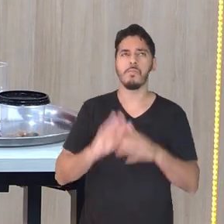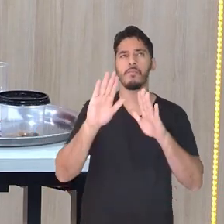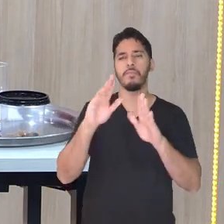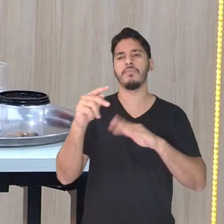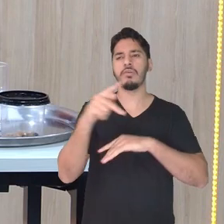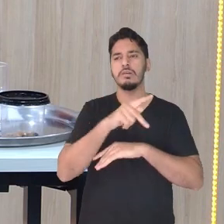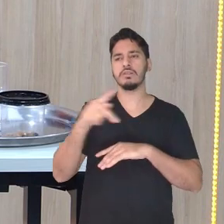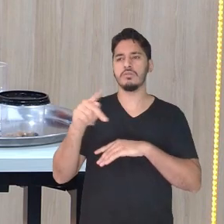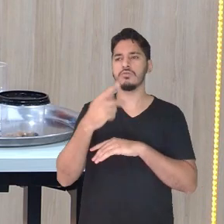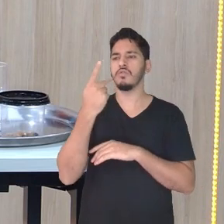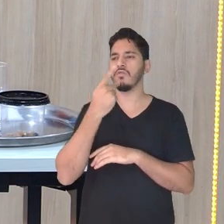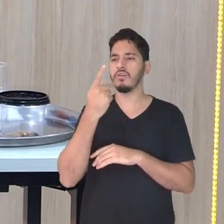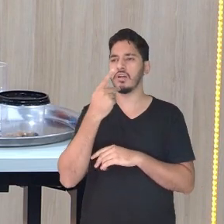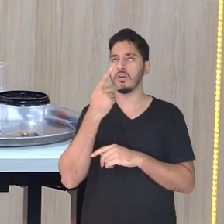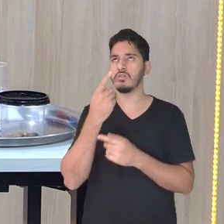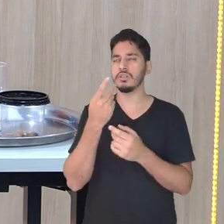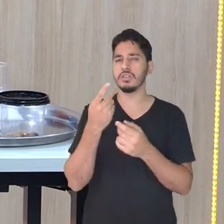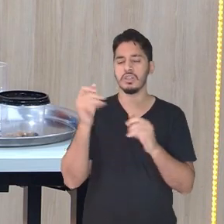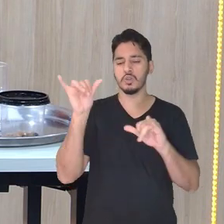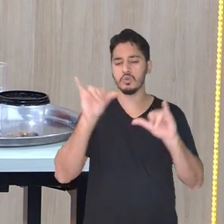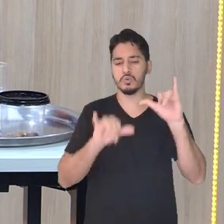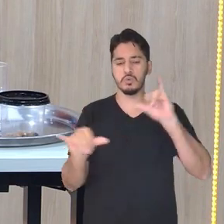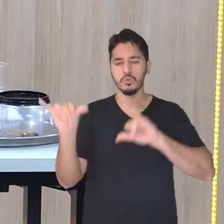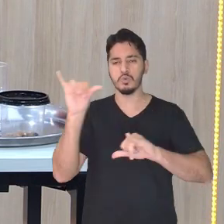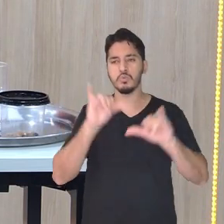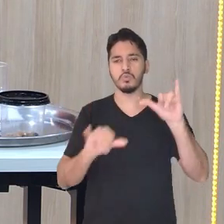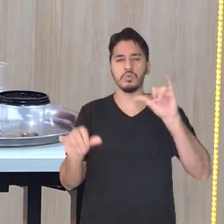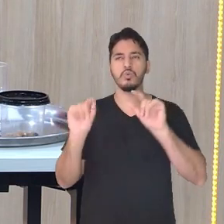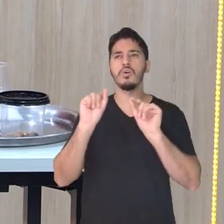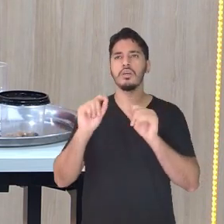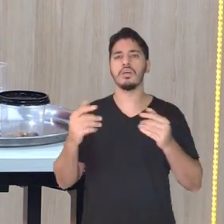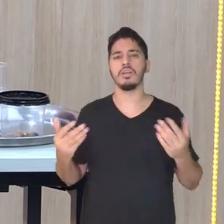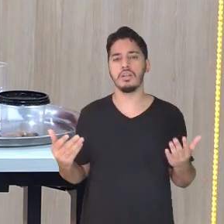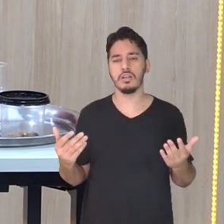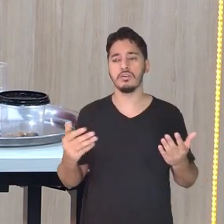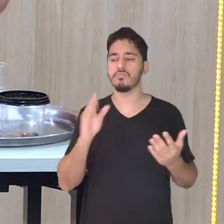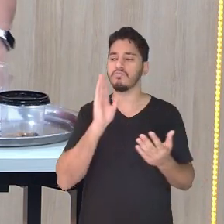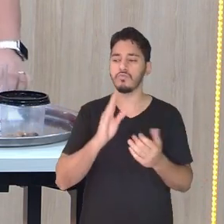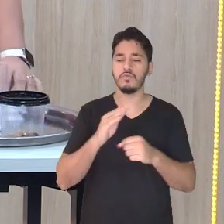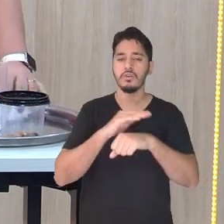Professora, a senhora falou em substância, mas o que é substância? A gente já vem